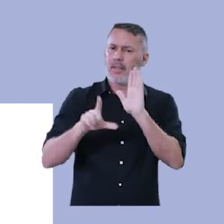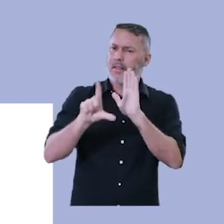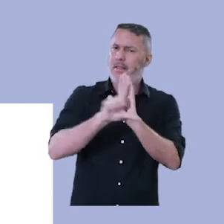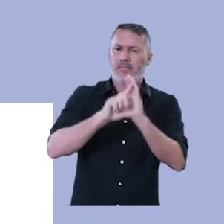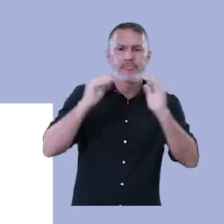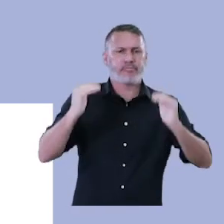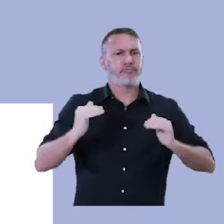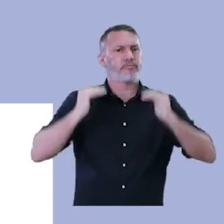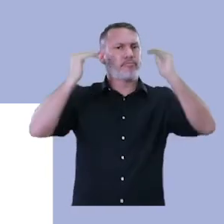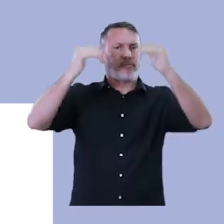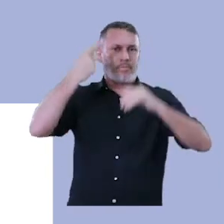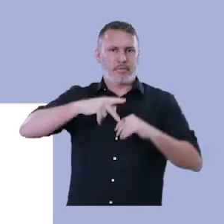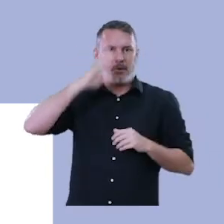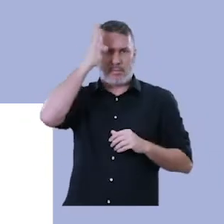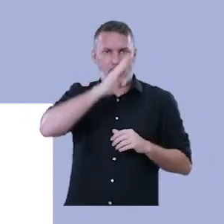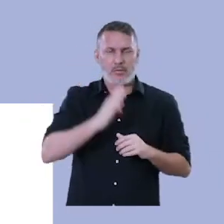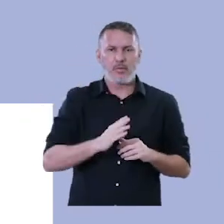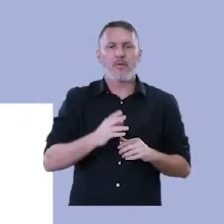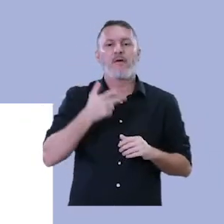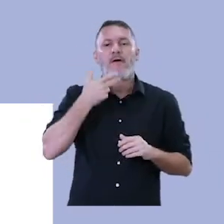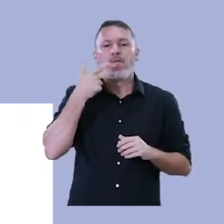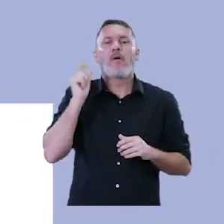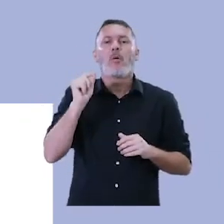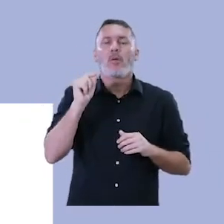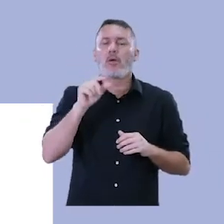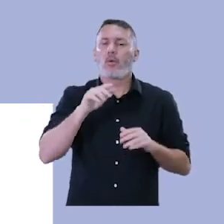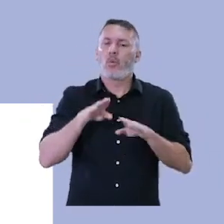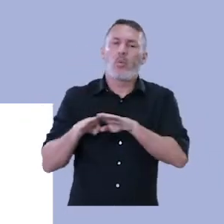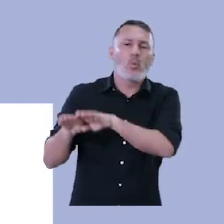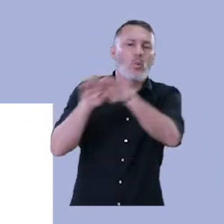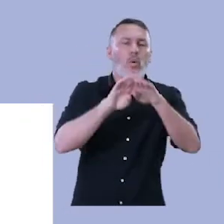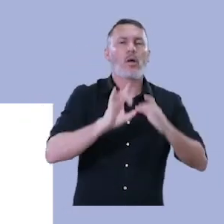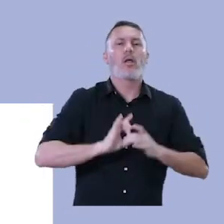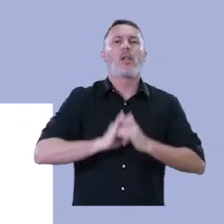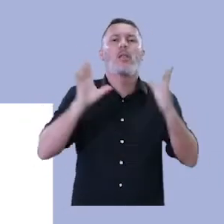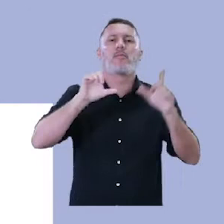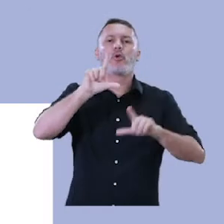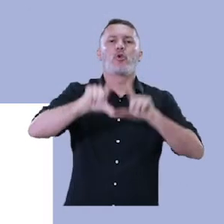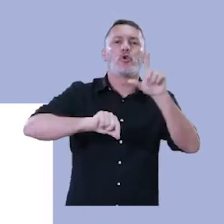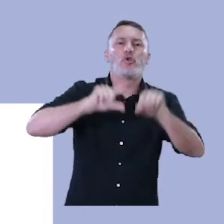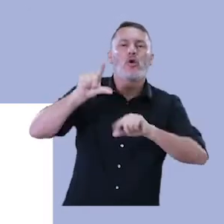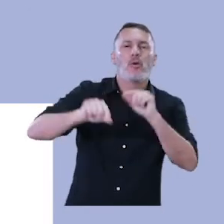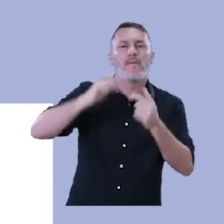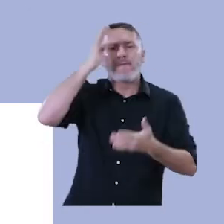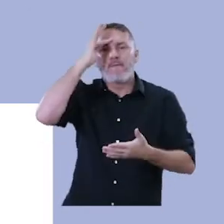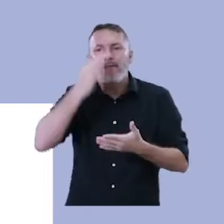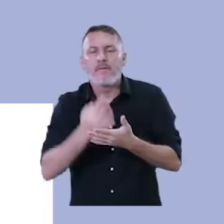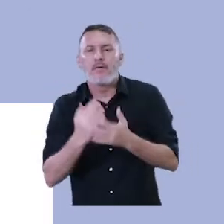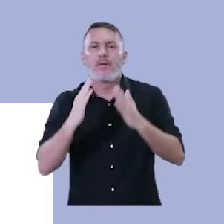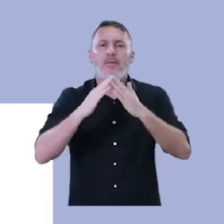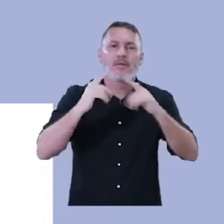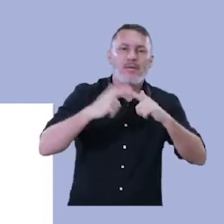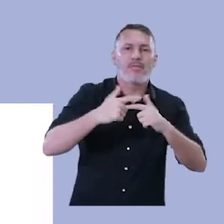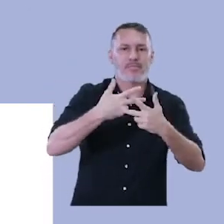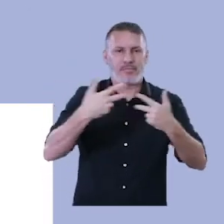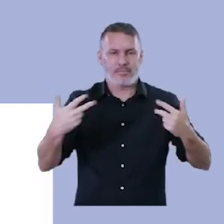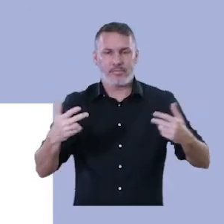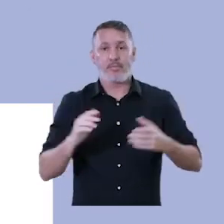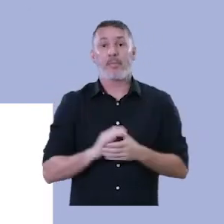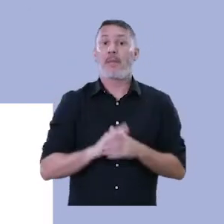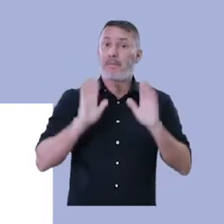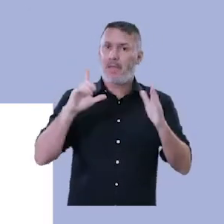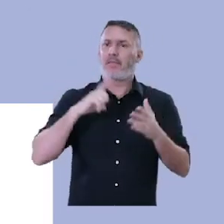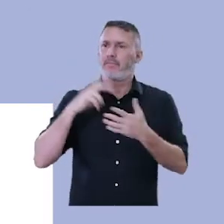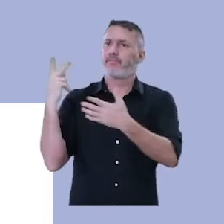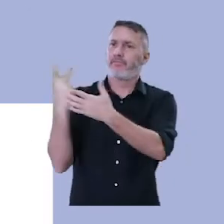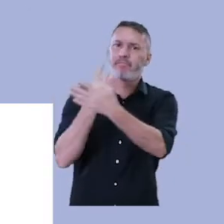de maior hierarquia no sistema jurídico brasileiro, assegura a todos a liberdade de crença. Contextualização. Ponto. Entretanto, os